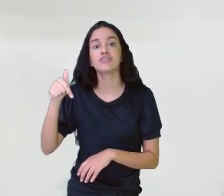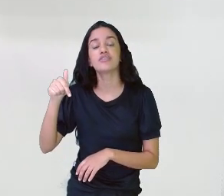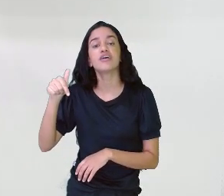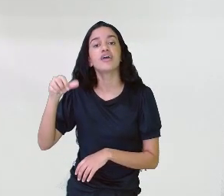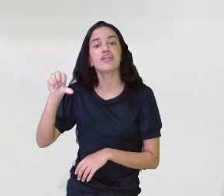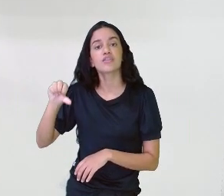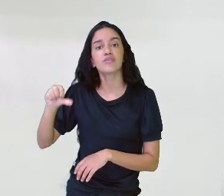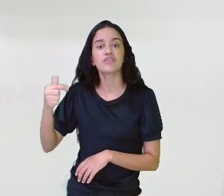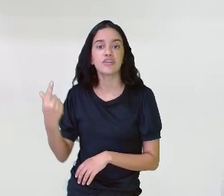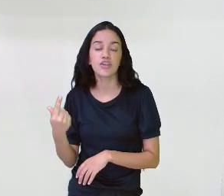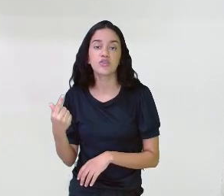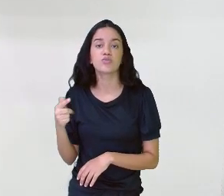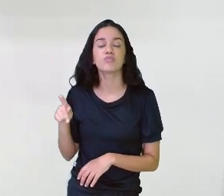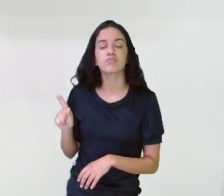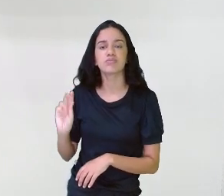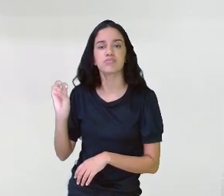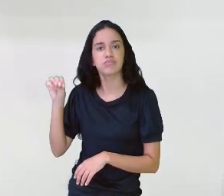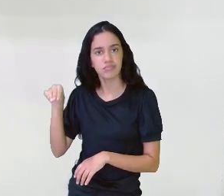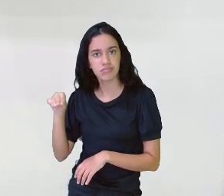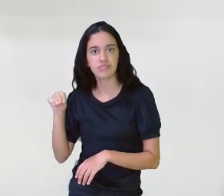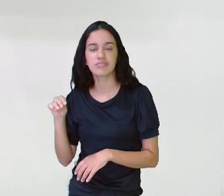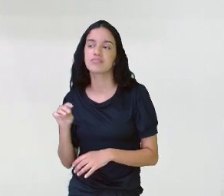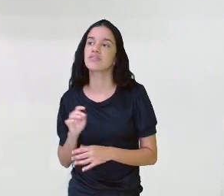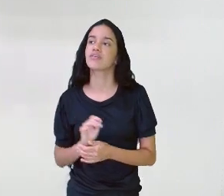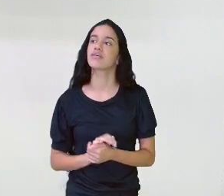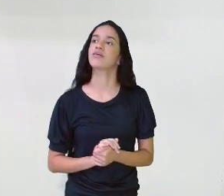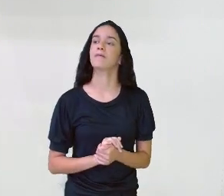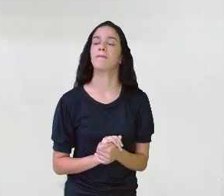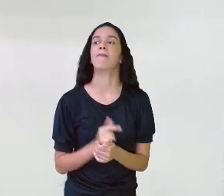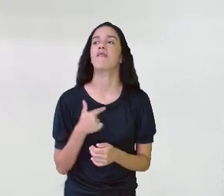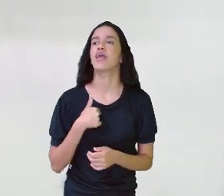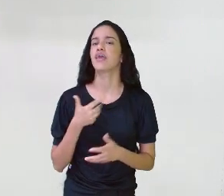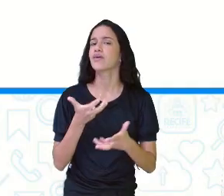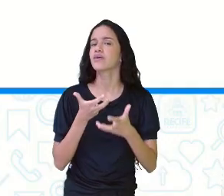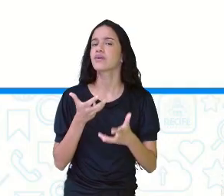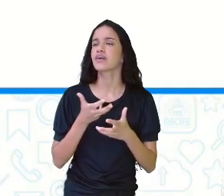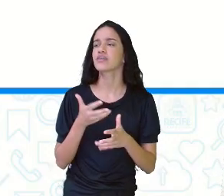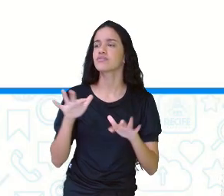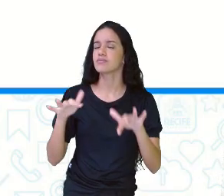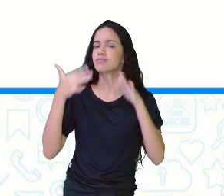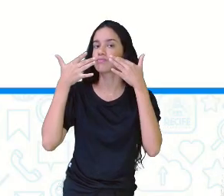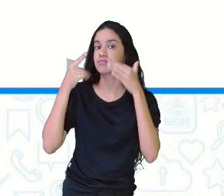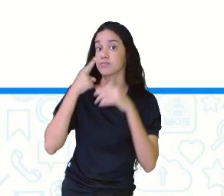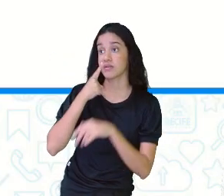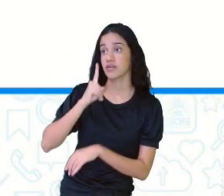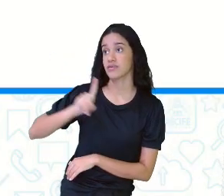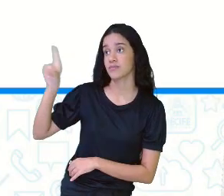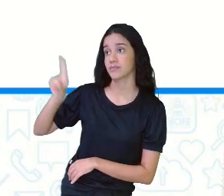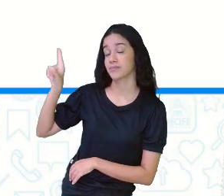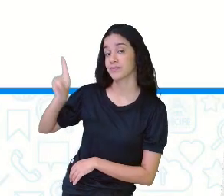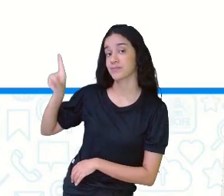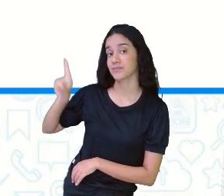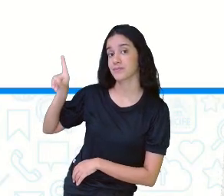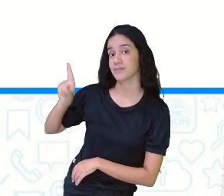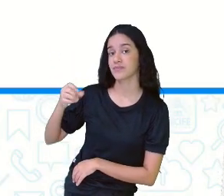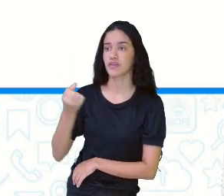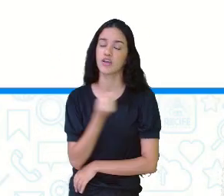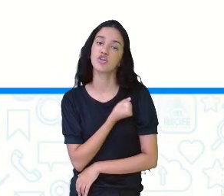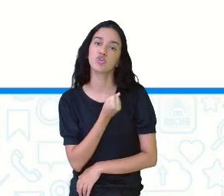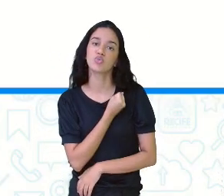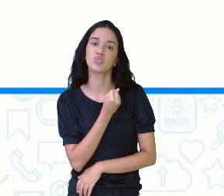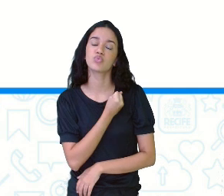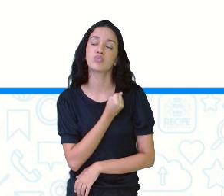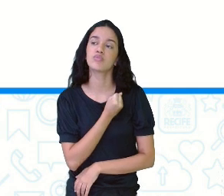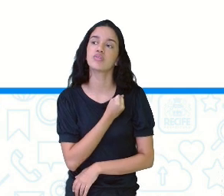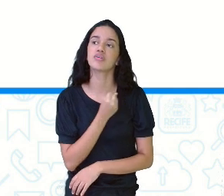1.544.291 km². Eu quero que vocês prestem atenção no número que eu acabei